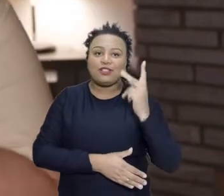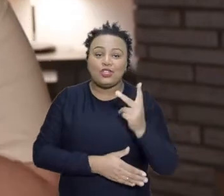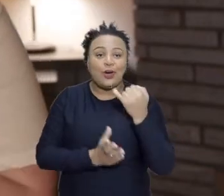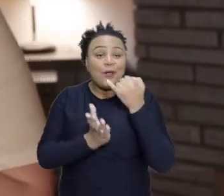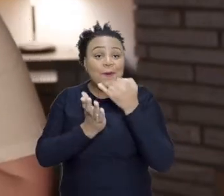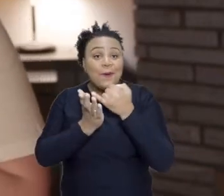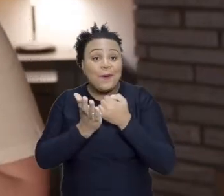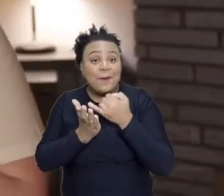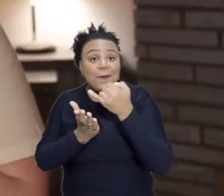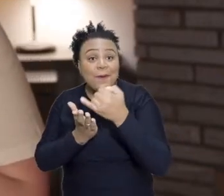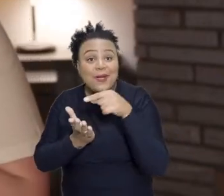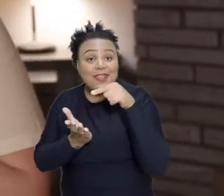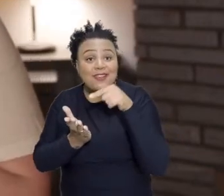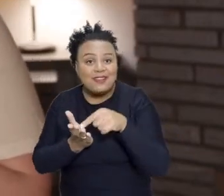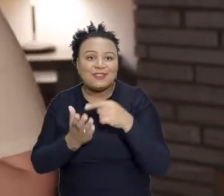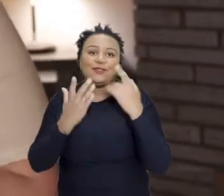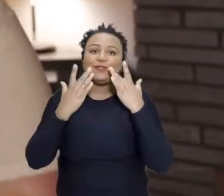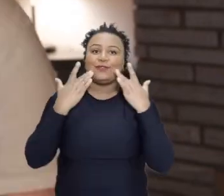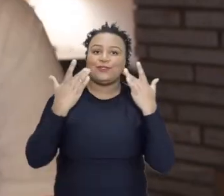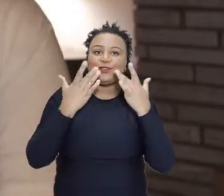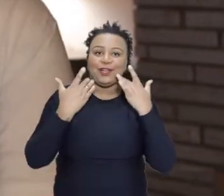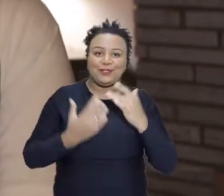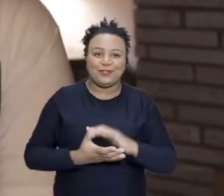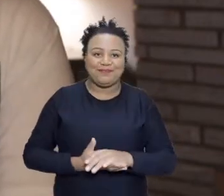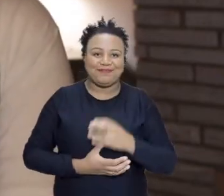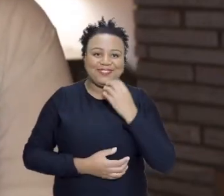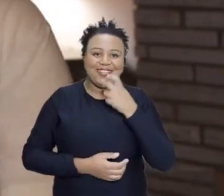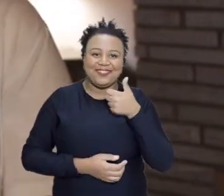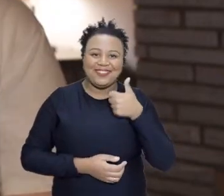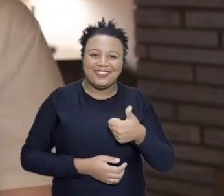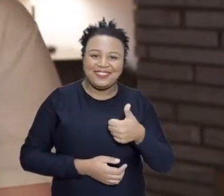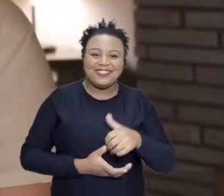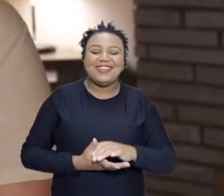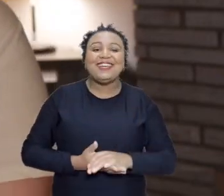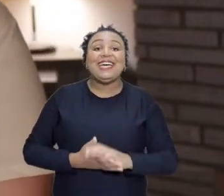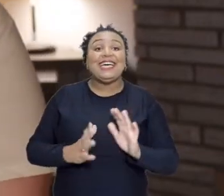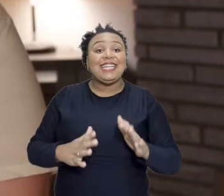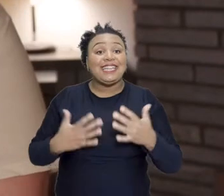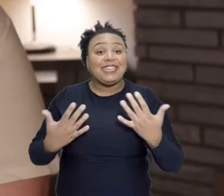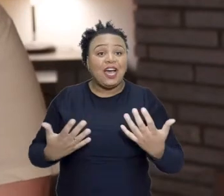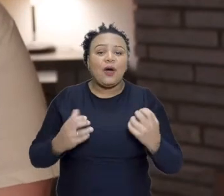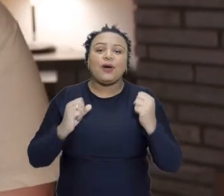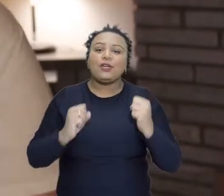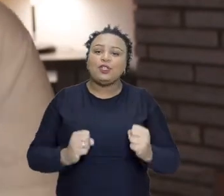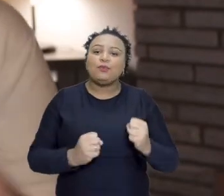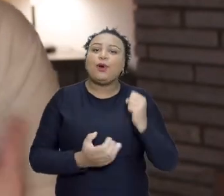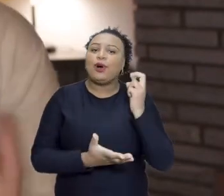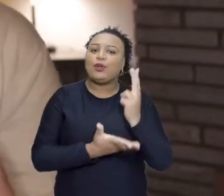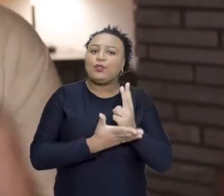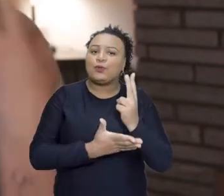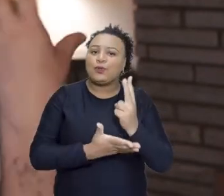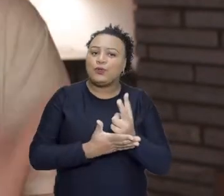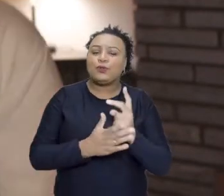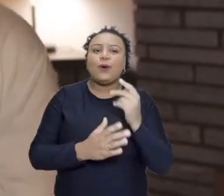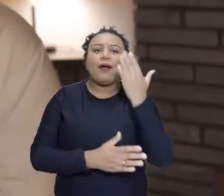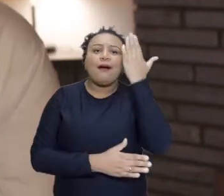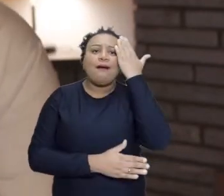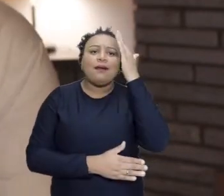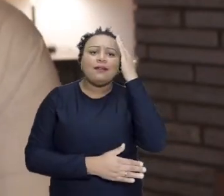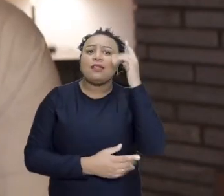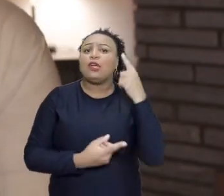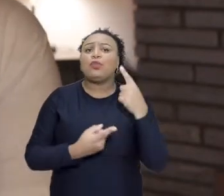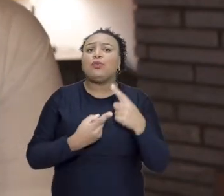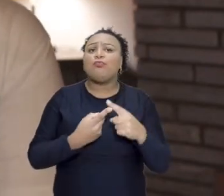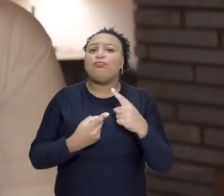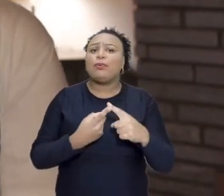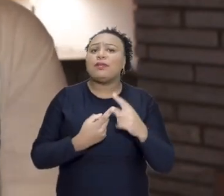do teatro, tá bom? A gente pode continuar então entendendo o porquê de